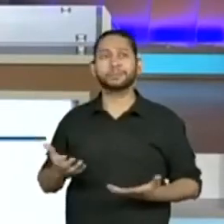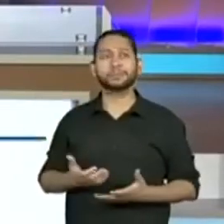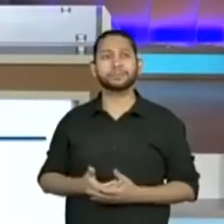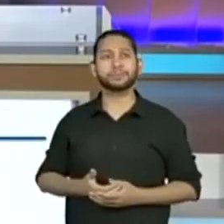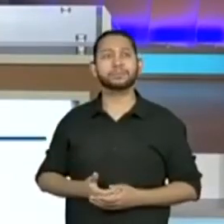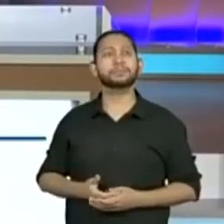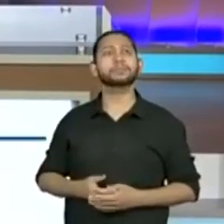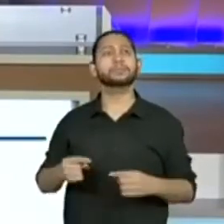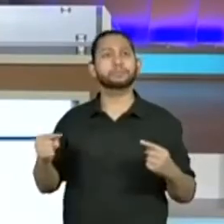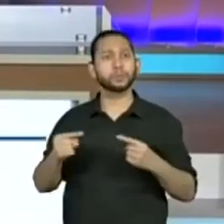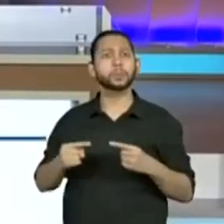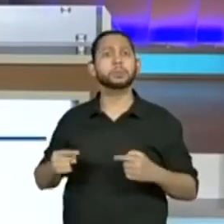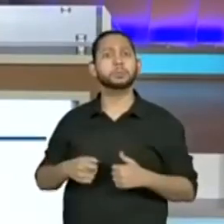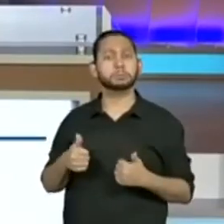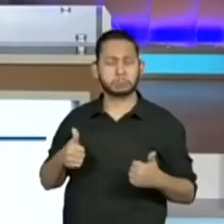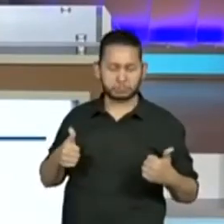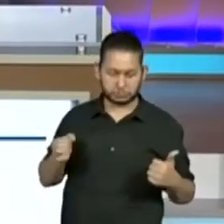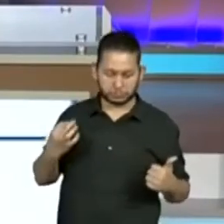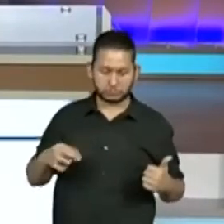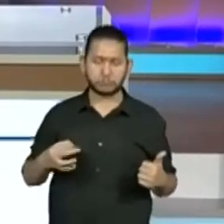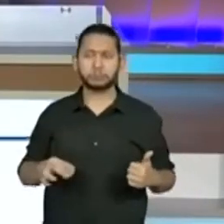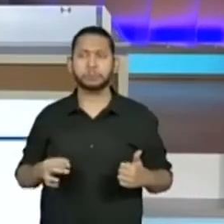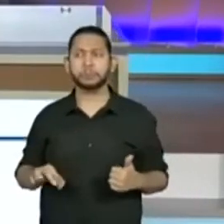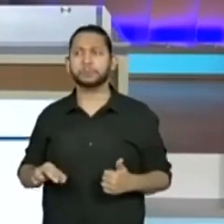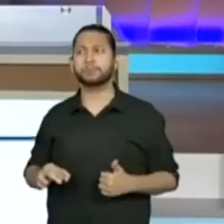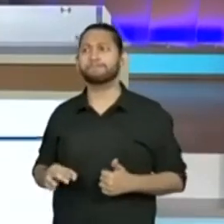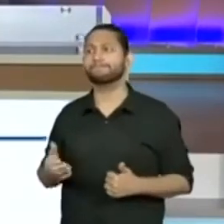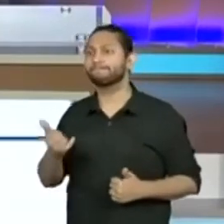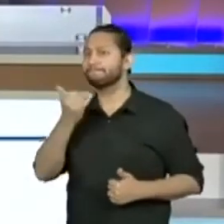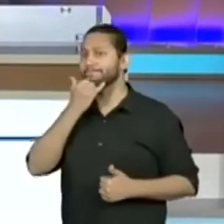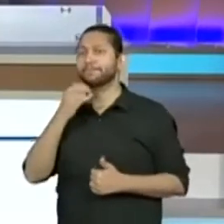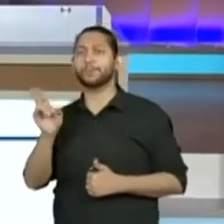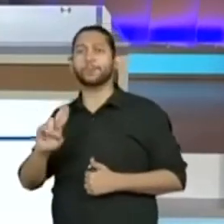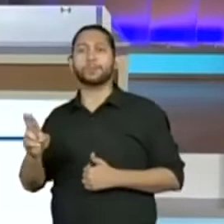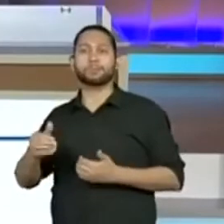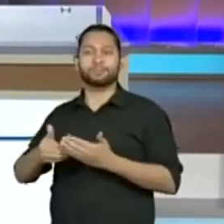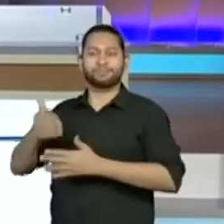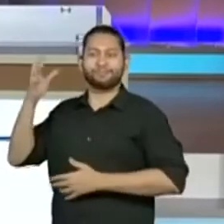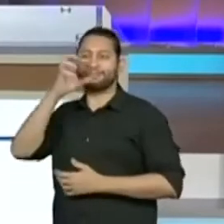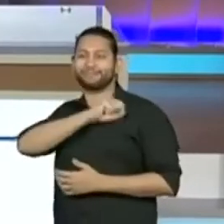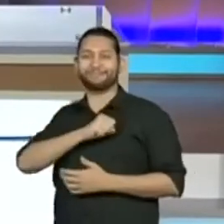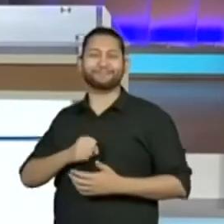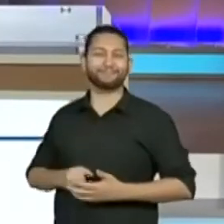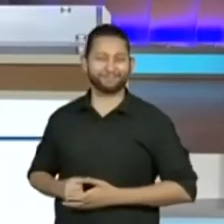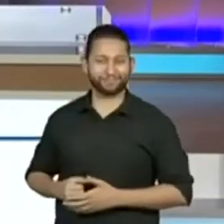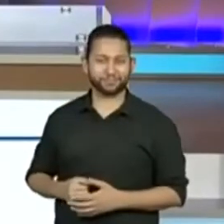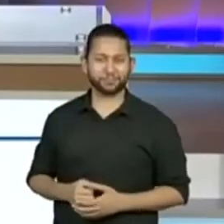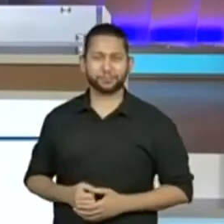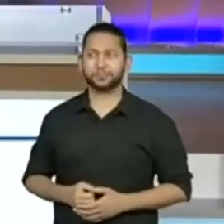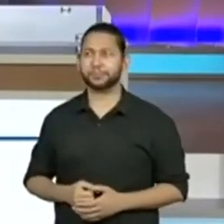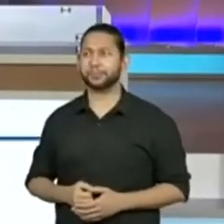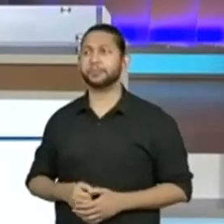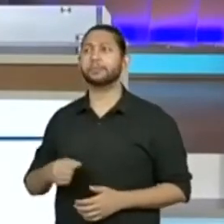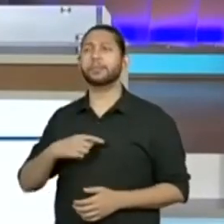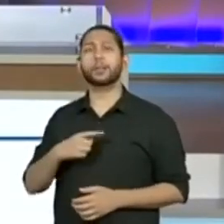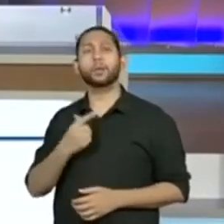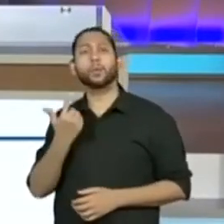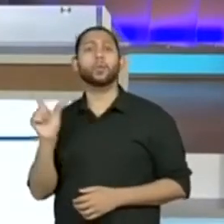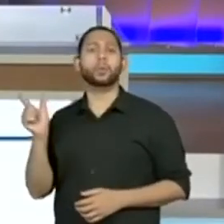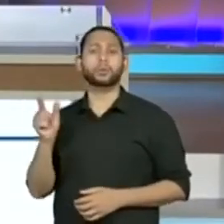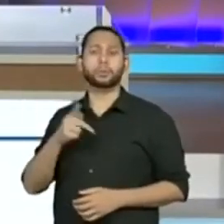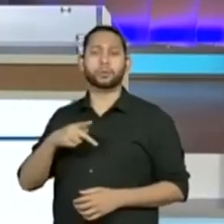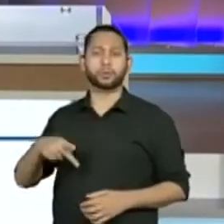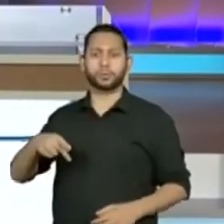opção também super válida, boa, mas infelizmente me fugiu, pessoal. E aí, olha, mas tem uma outra, a